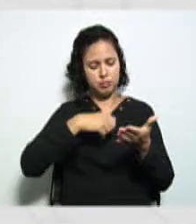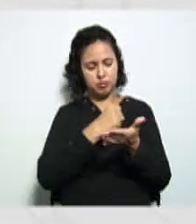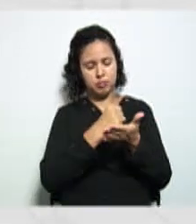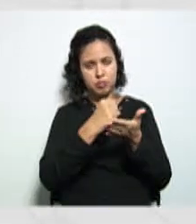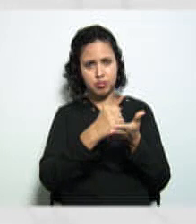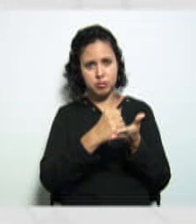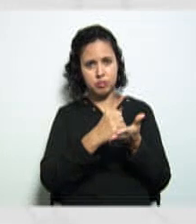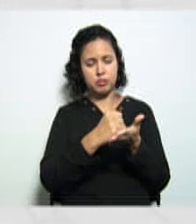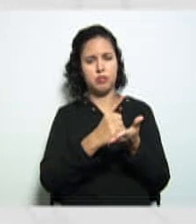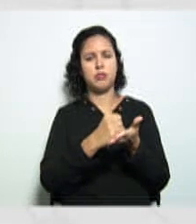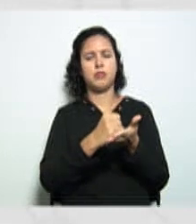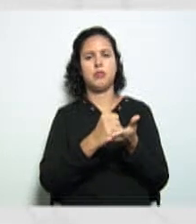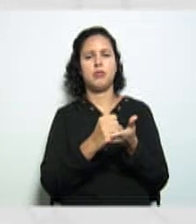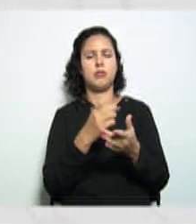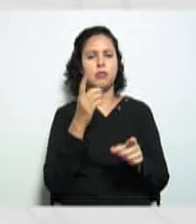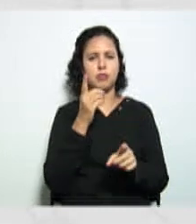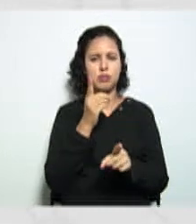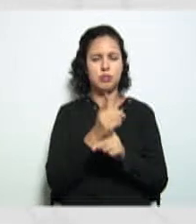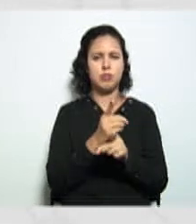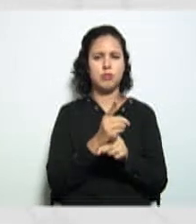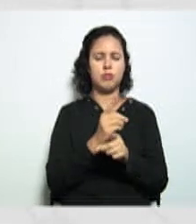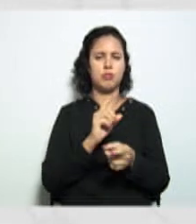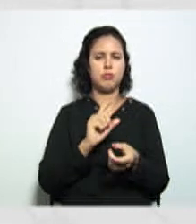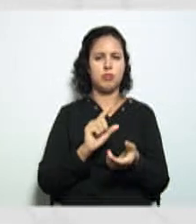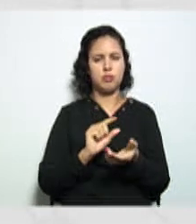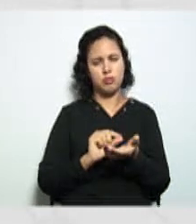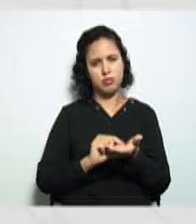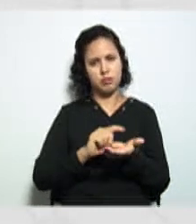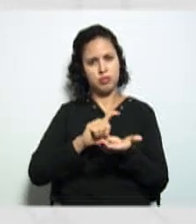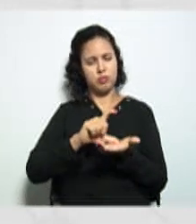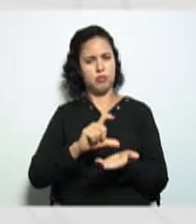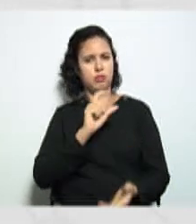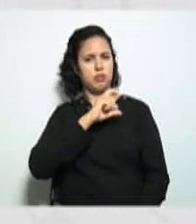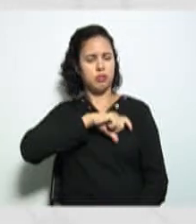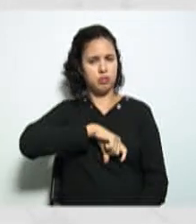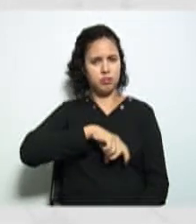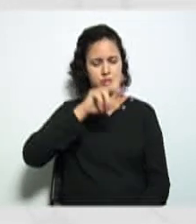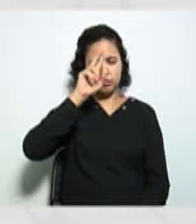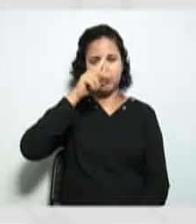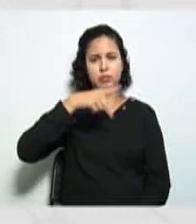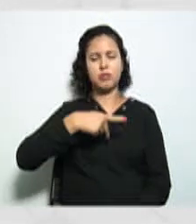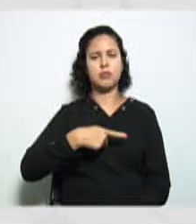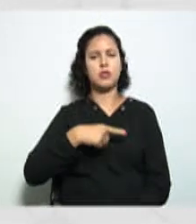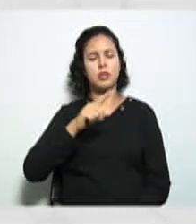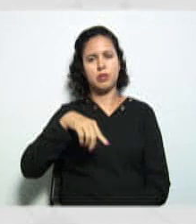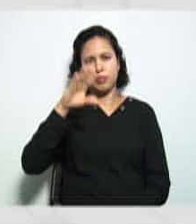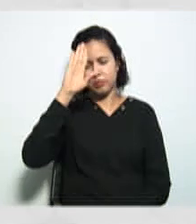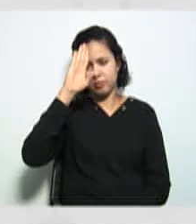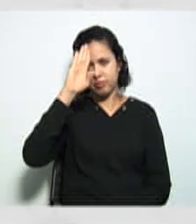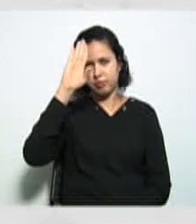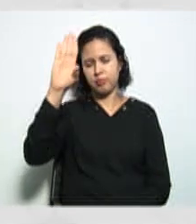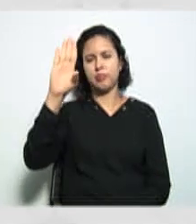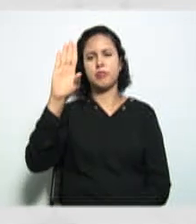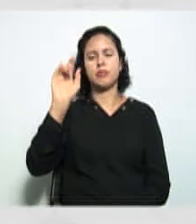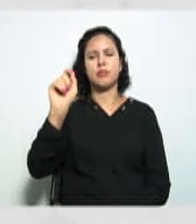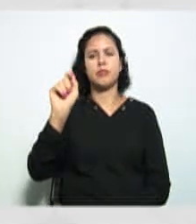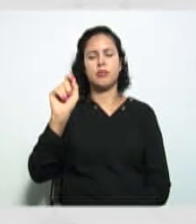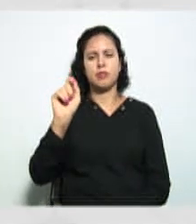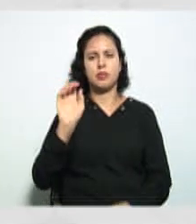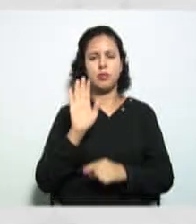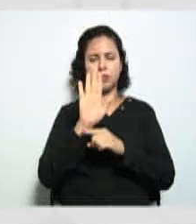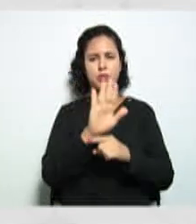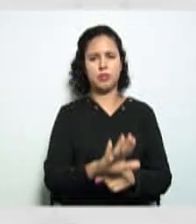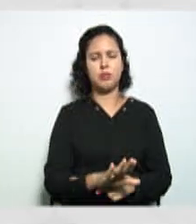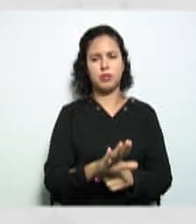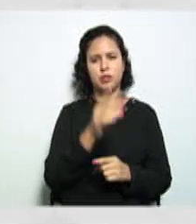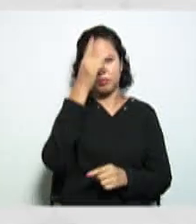renda pessoal é o principal motivo que leva um cidadão brasileiro a investir em um negócio próprio.